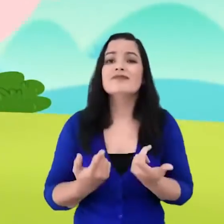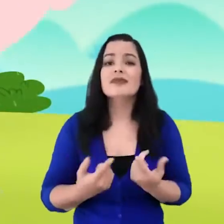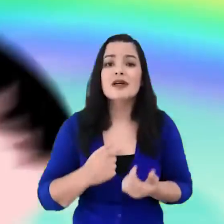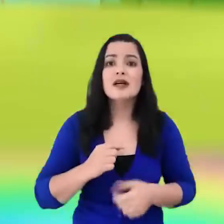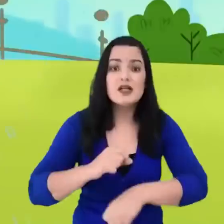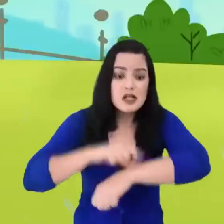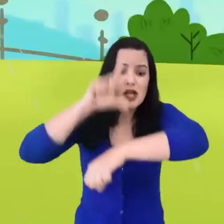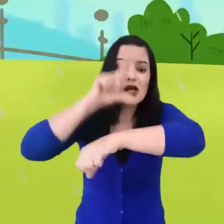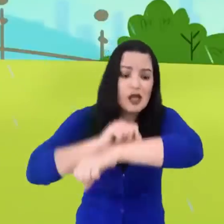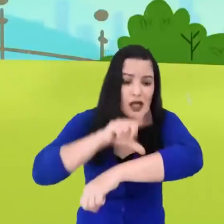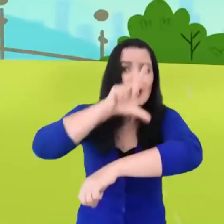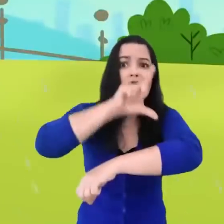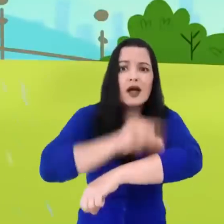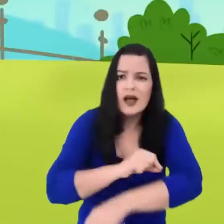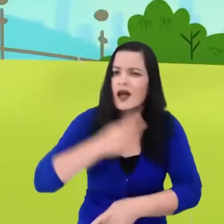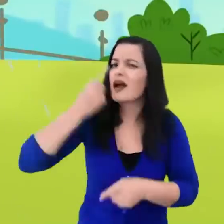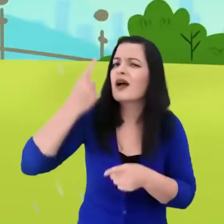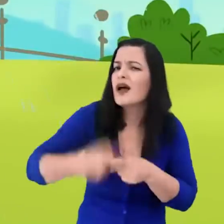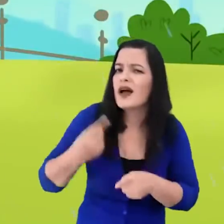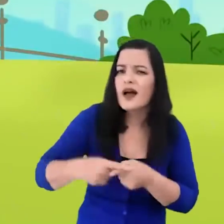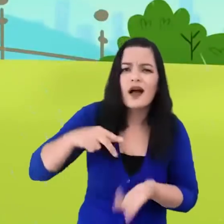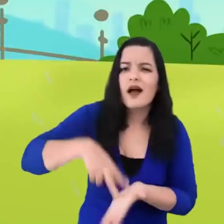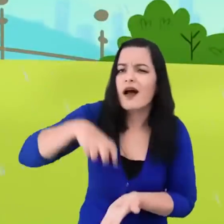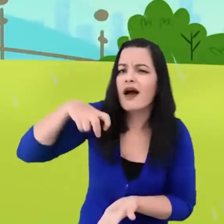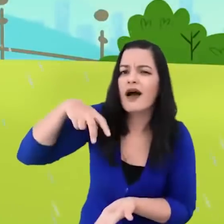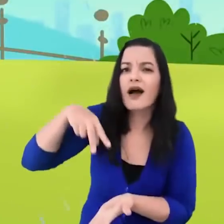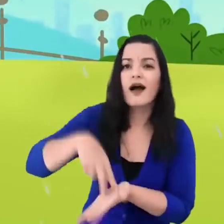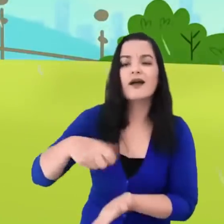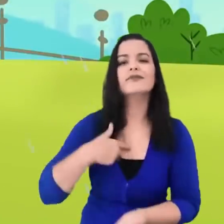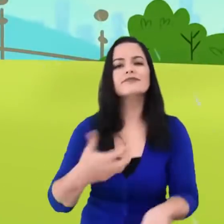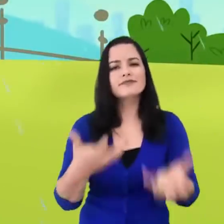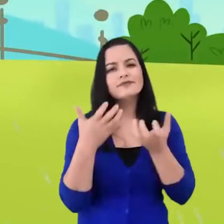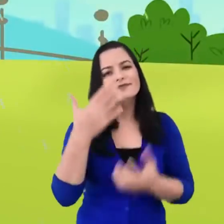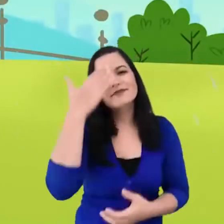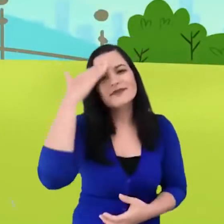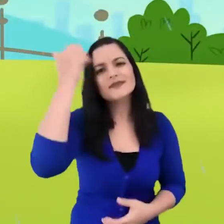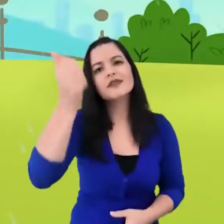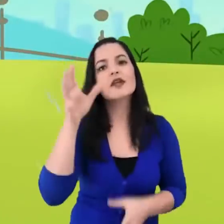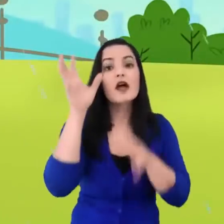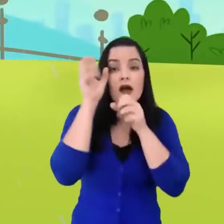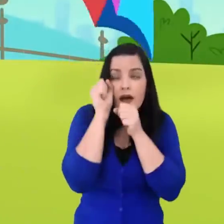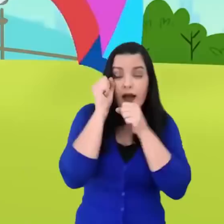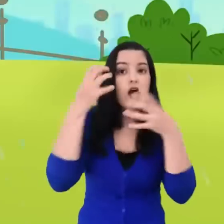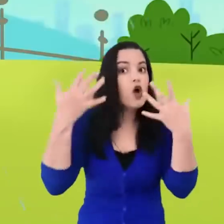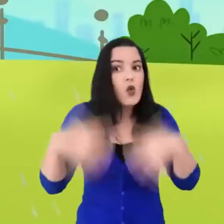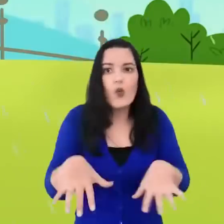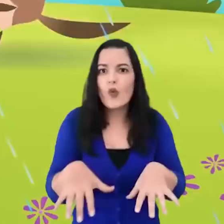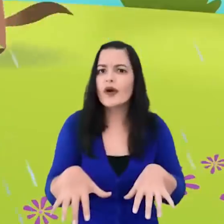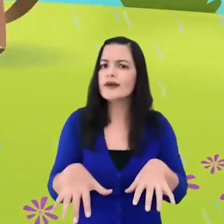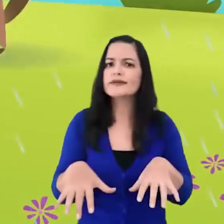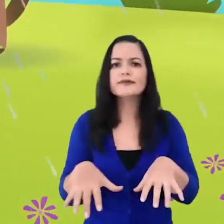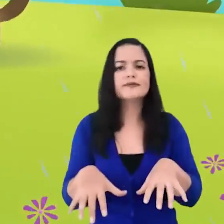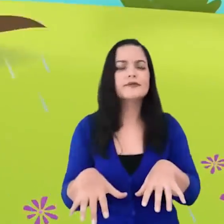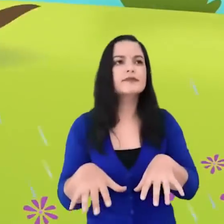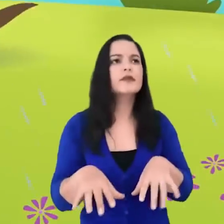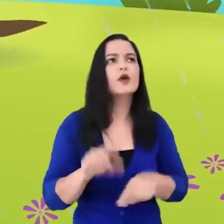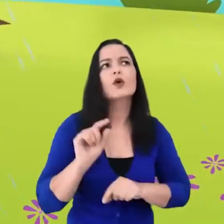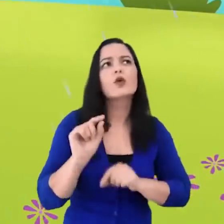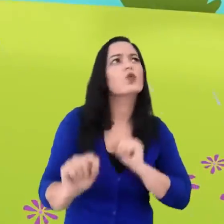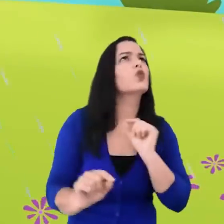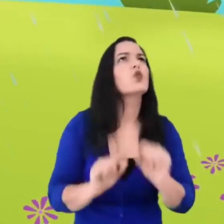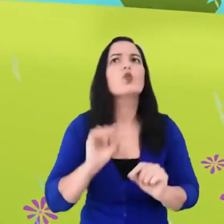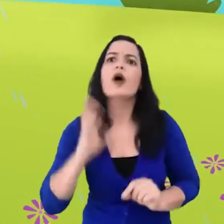a pulga pula? Eu quero saber, não quero dormir. O que